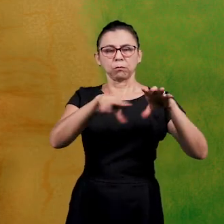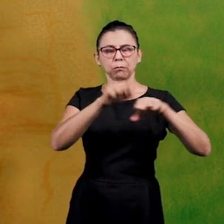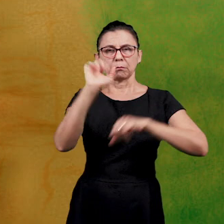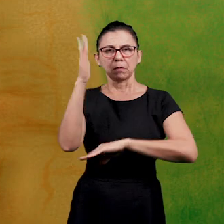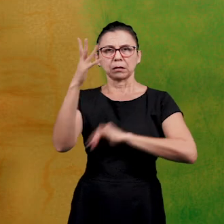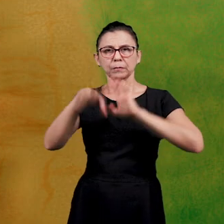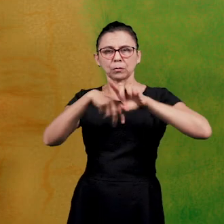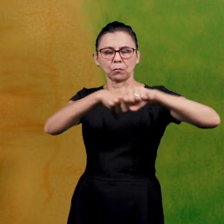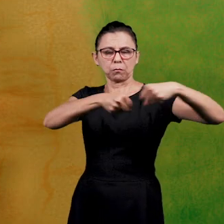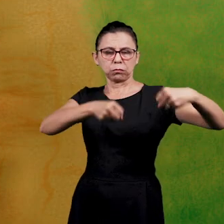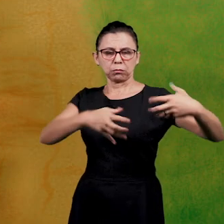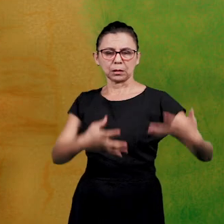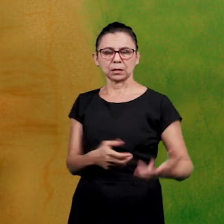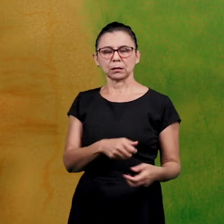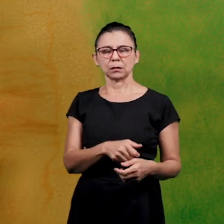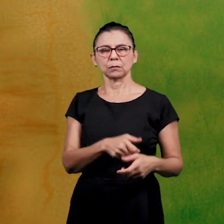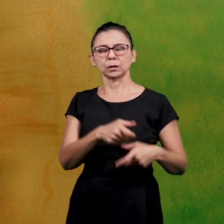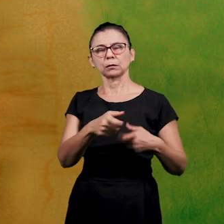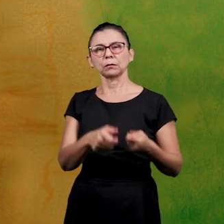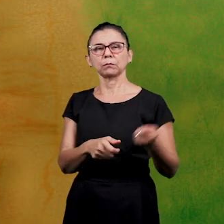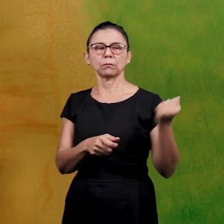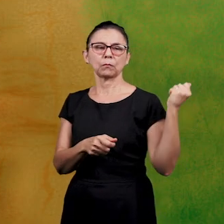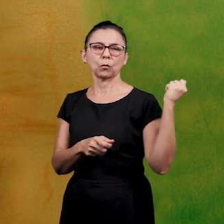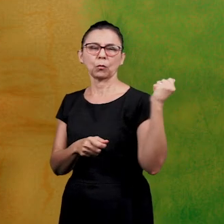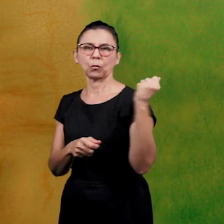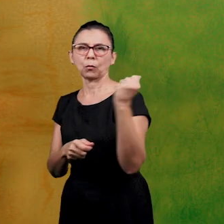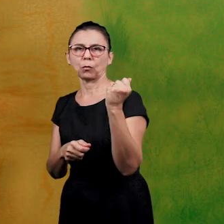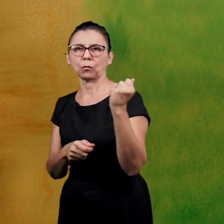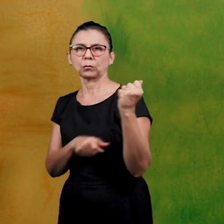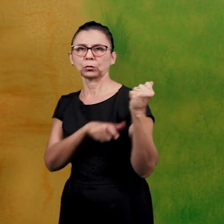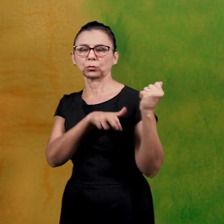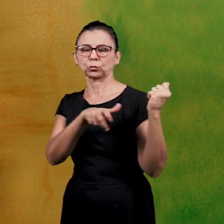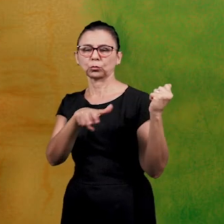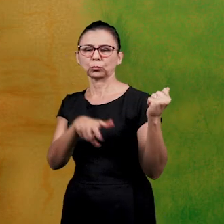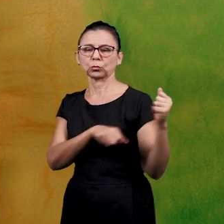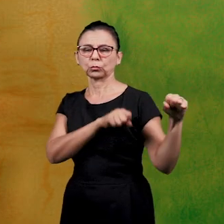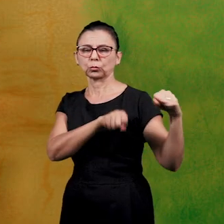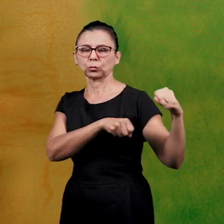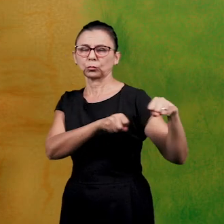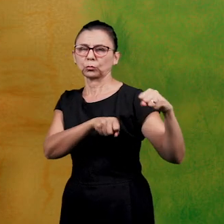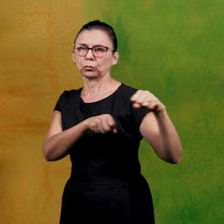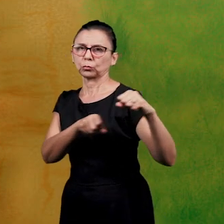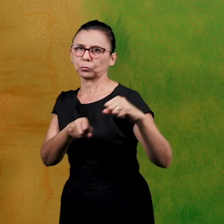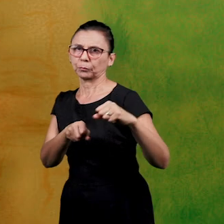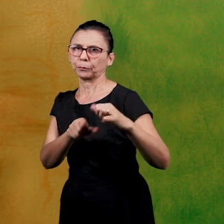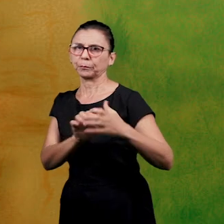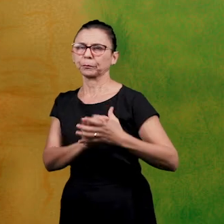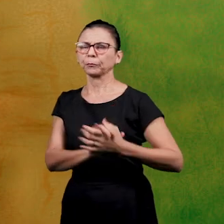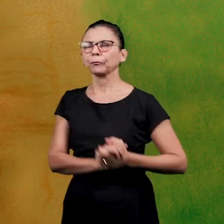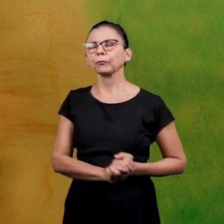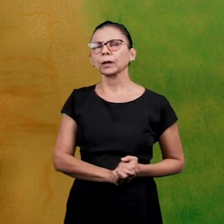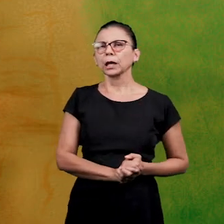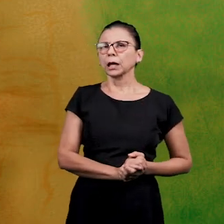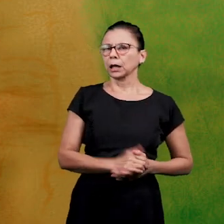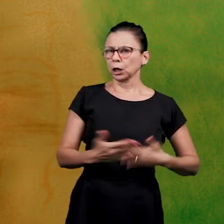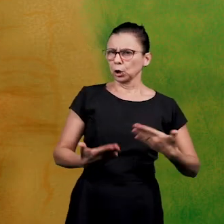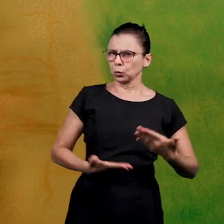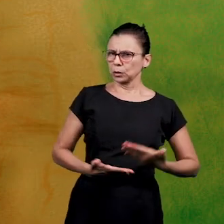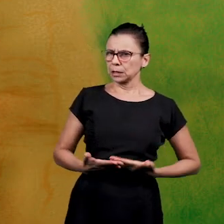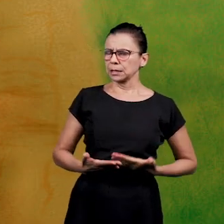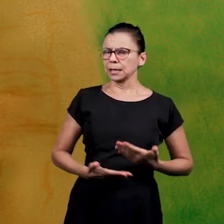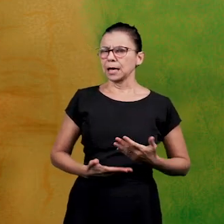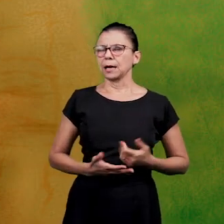Abraão avistou o lugar que Deus havia falado para ele. Então Abraão diz aos